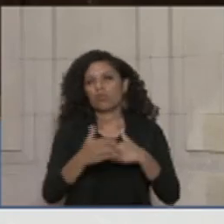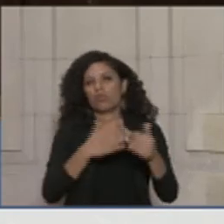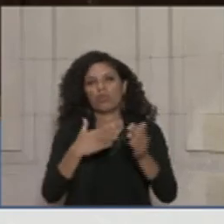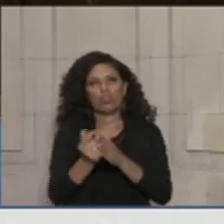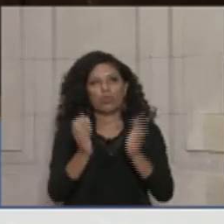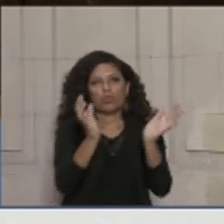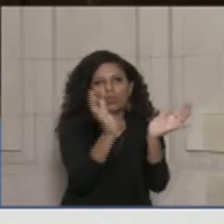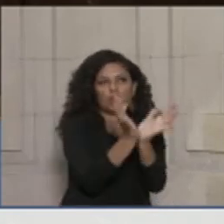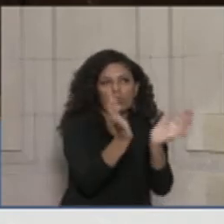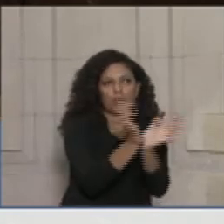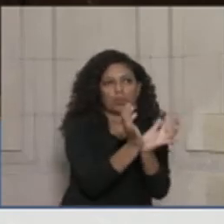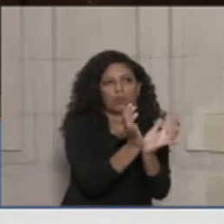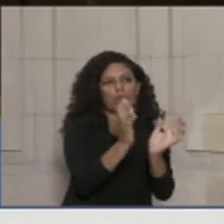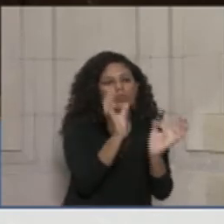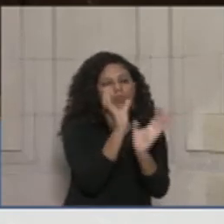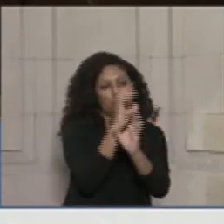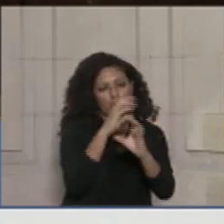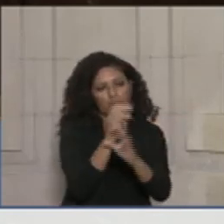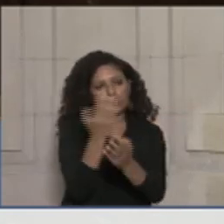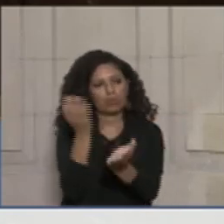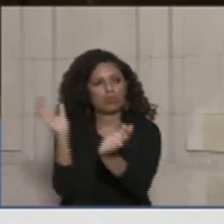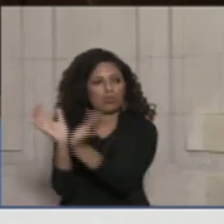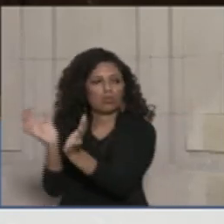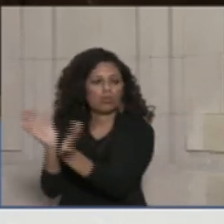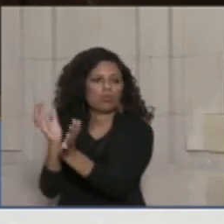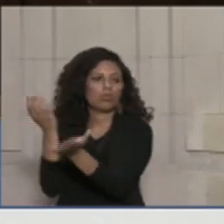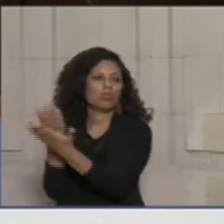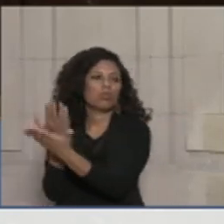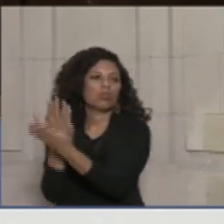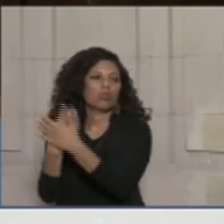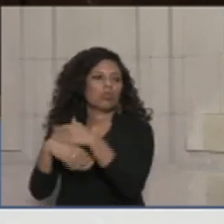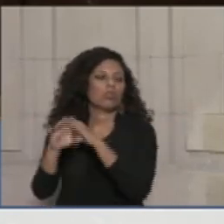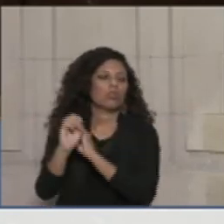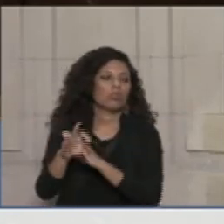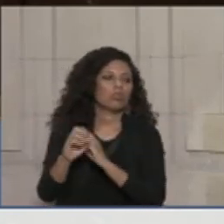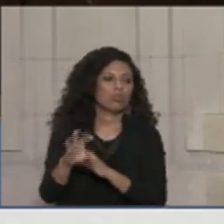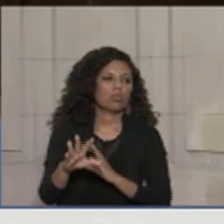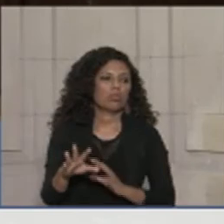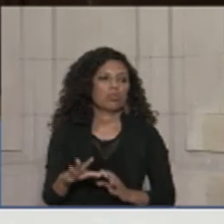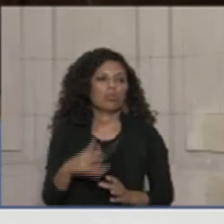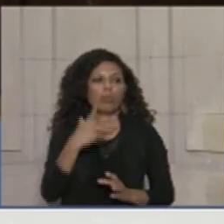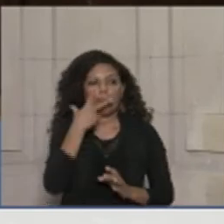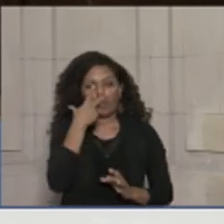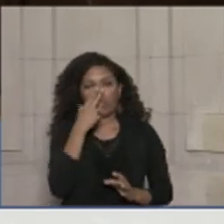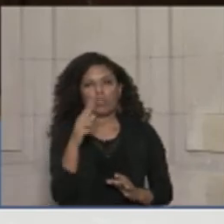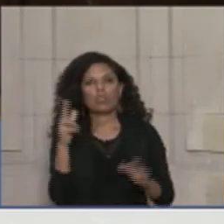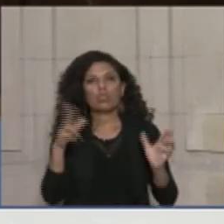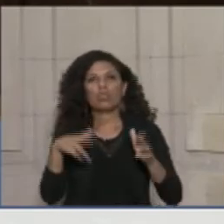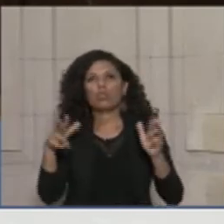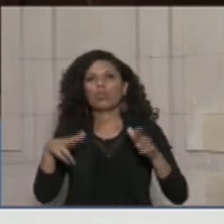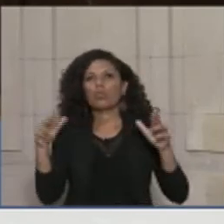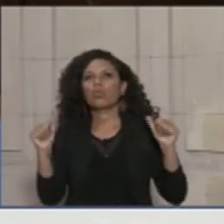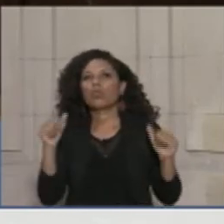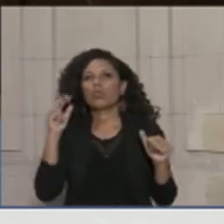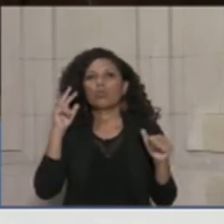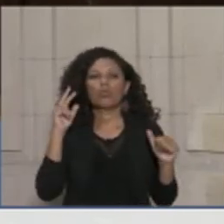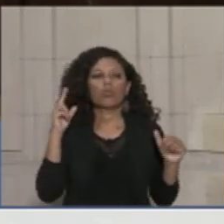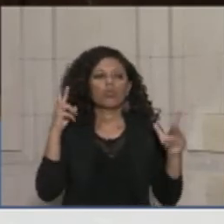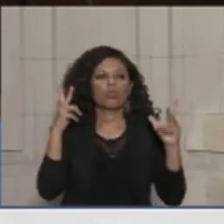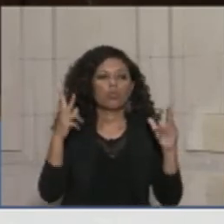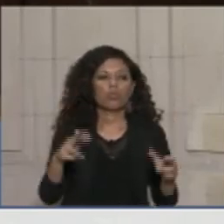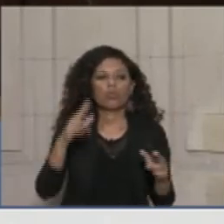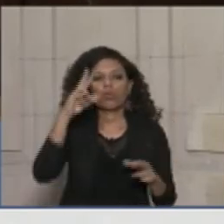Ciência e Tecnologia, na Comissão de Educação, de uma relação, talvez, como nunca tem existido